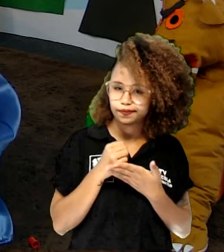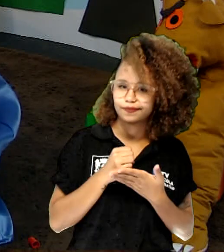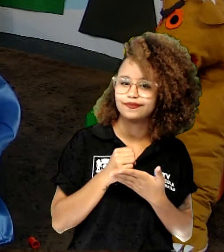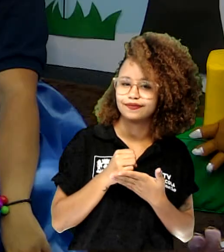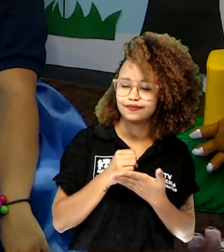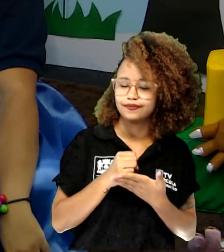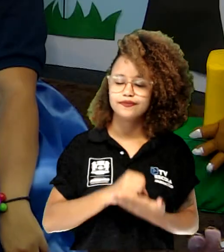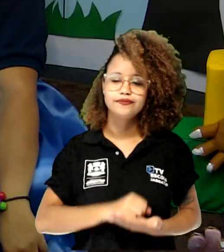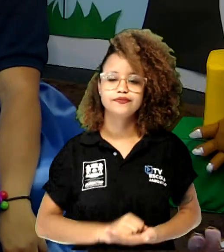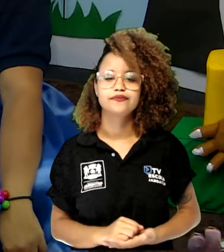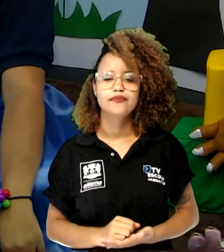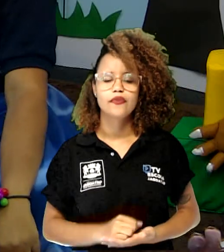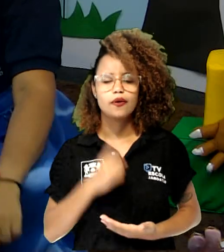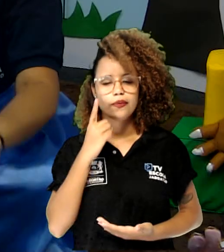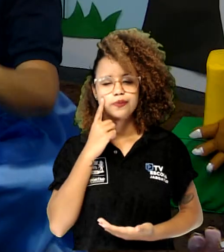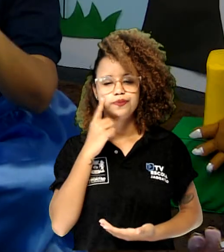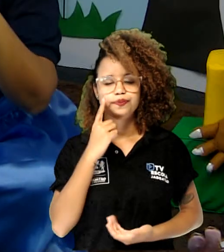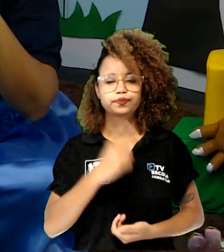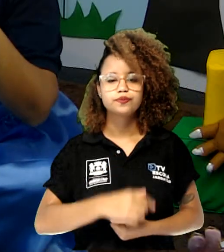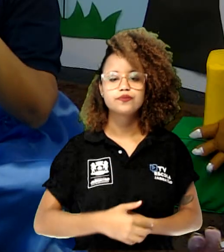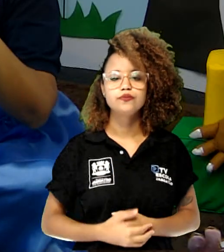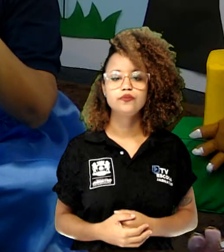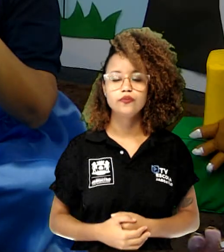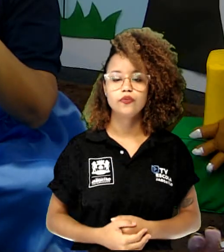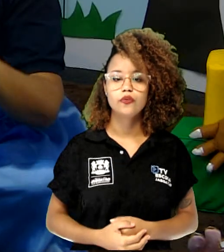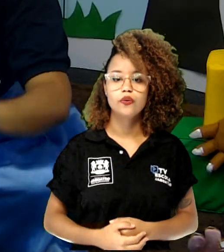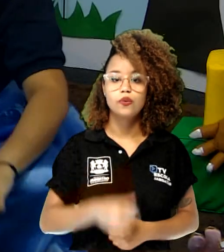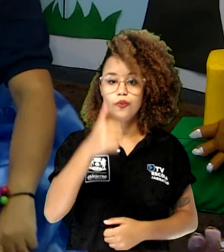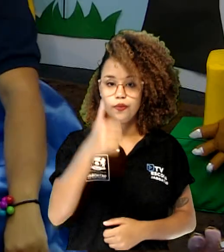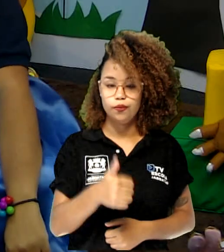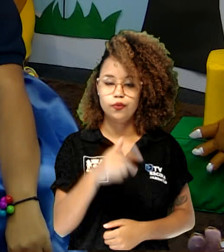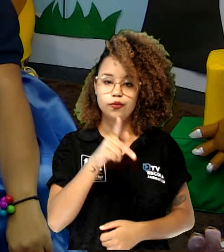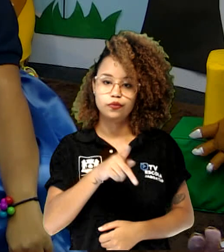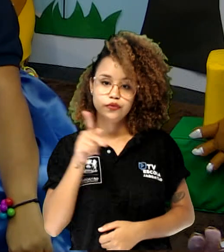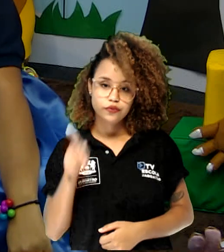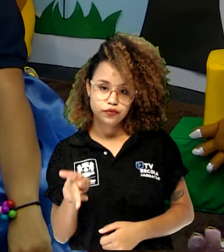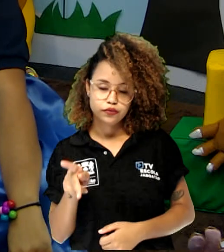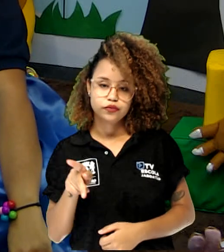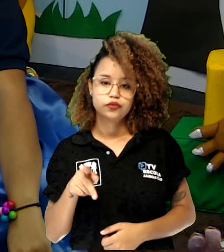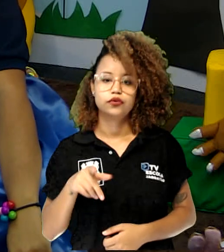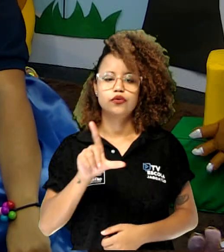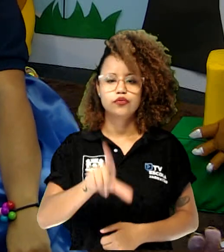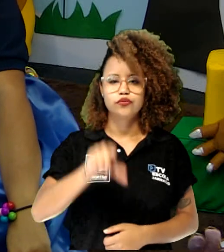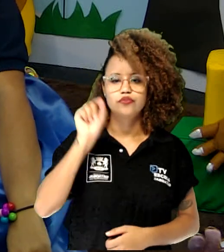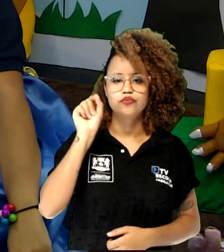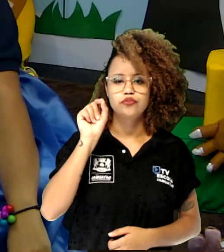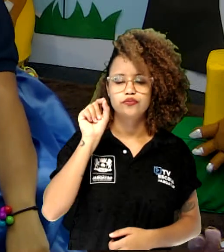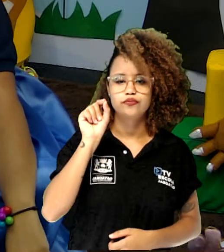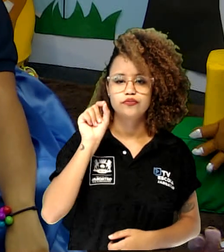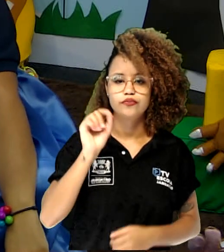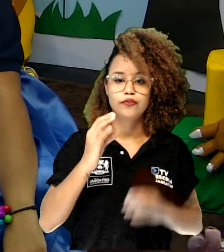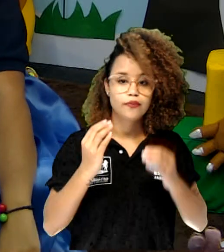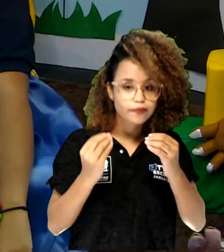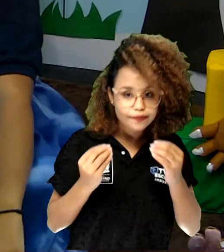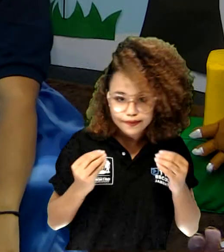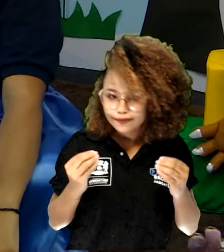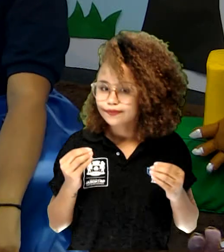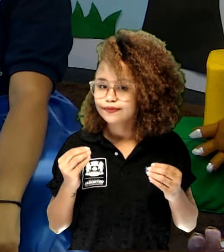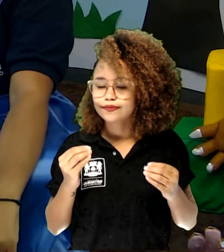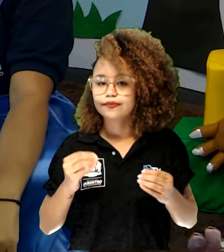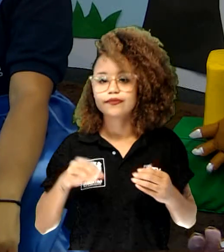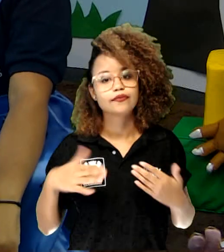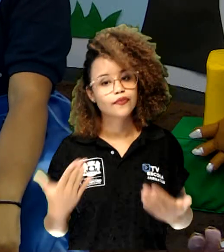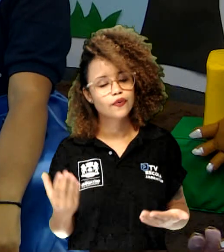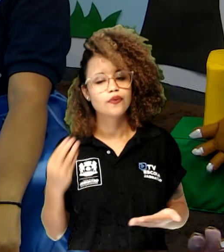tá? Vamos ver. Uma professora, uma, escolheu melancia. Então